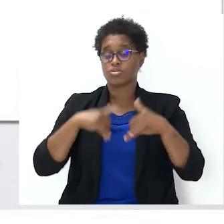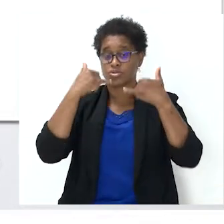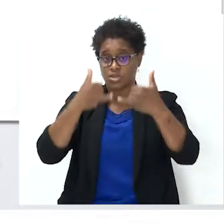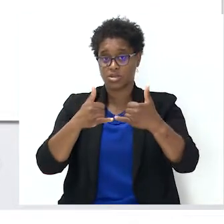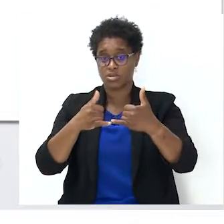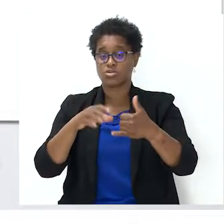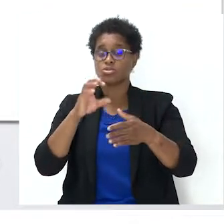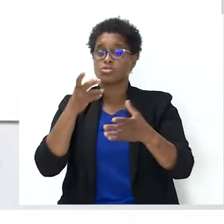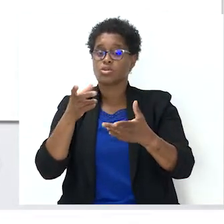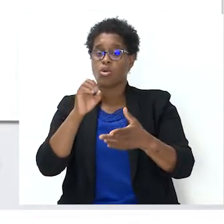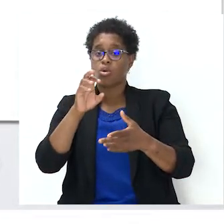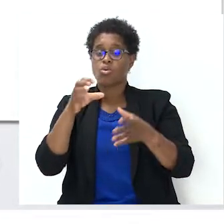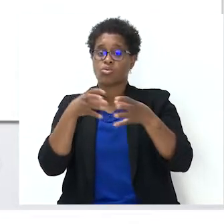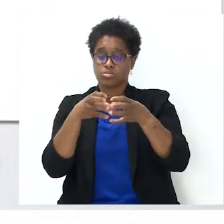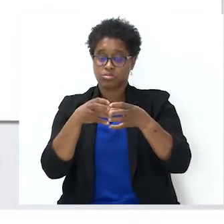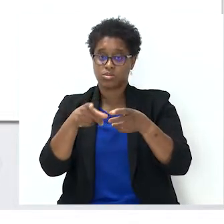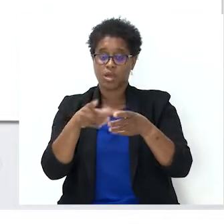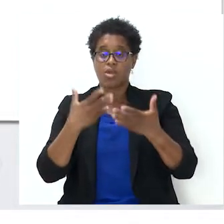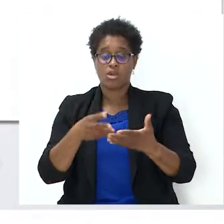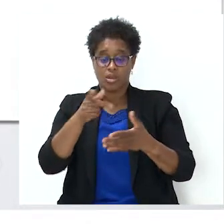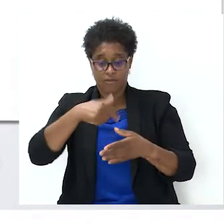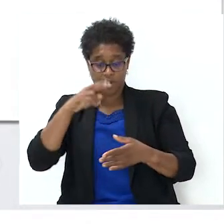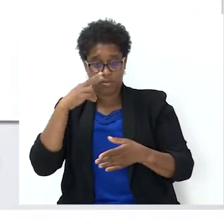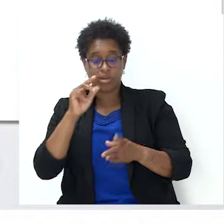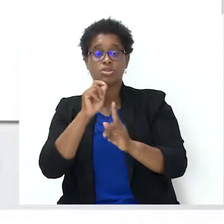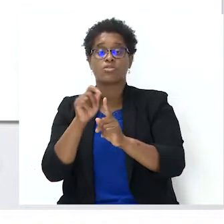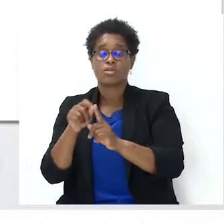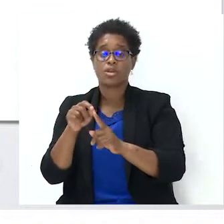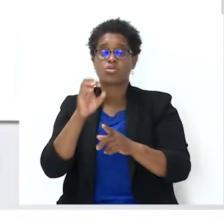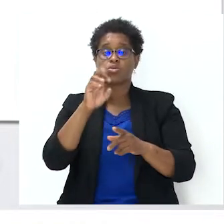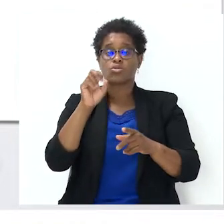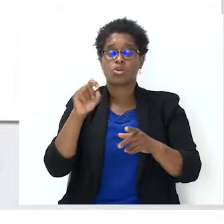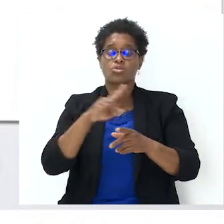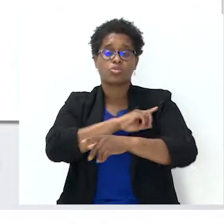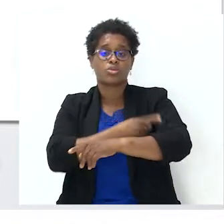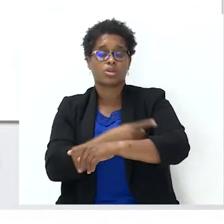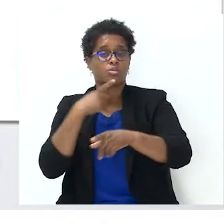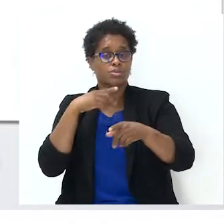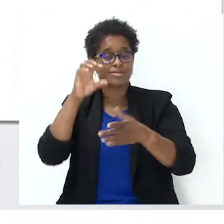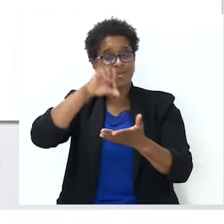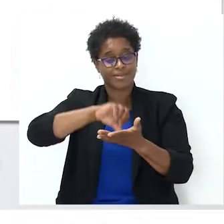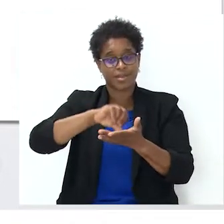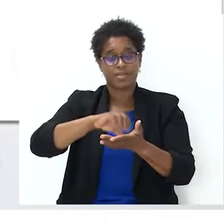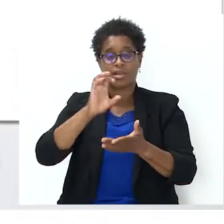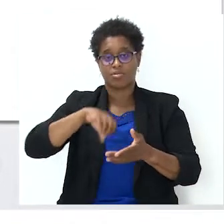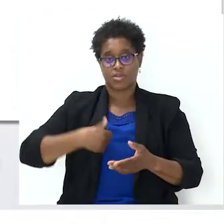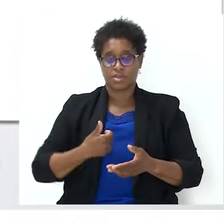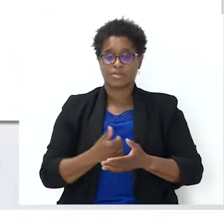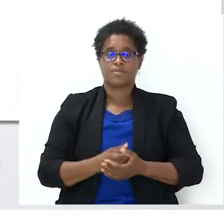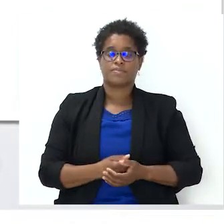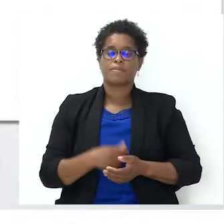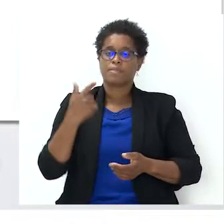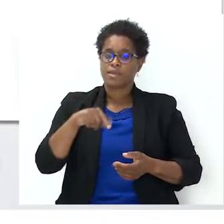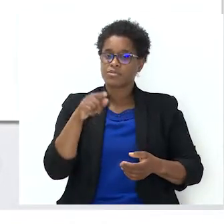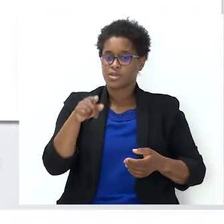seguintes órgãos. Agora vamos identificar os órgãos do poder central de Cabo Verde.